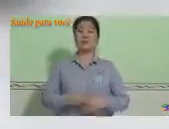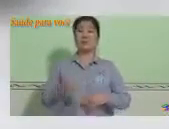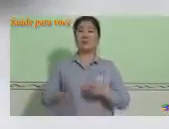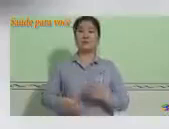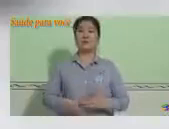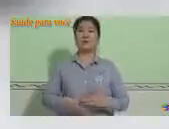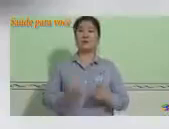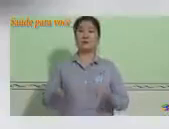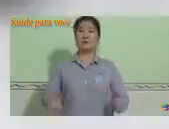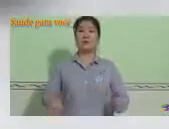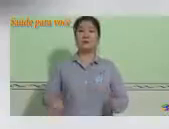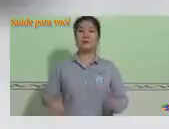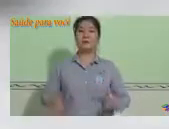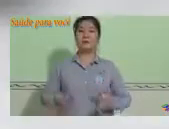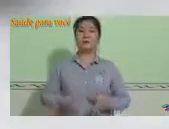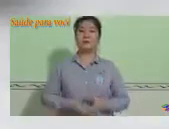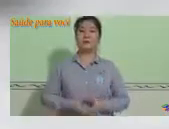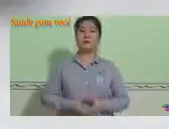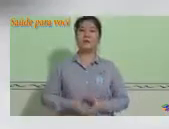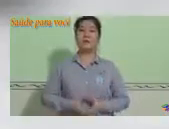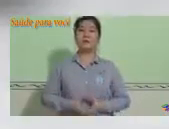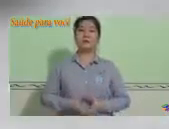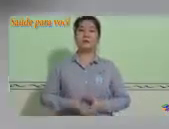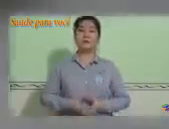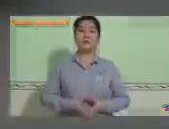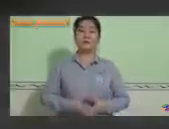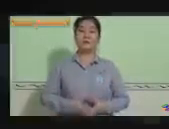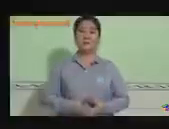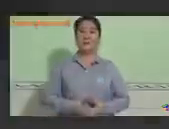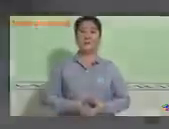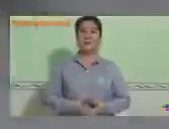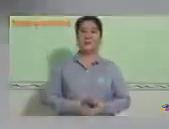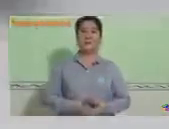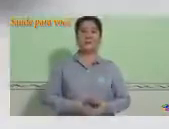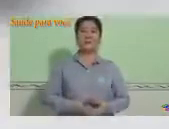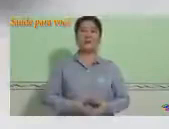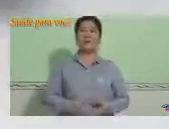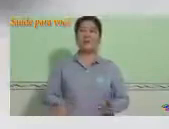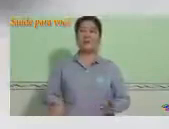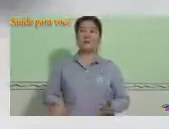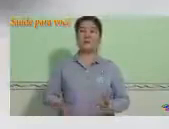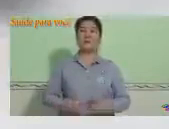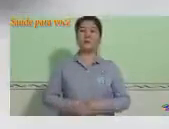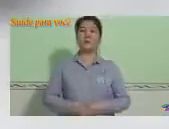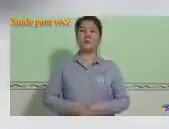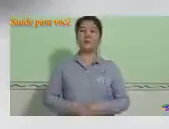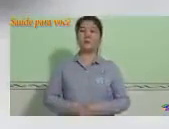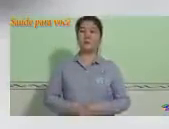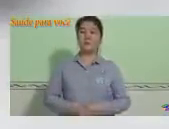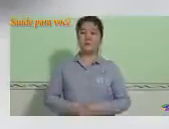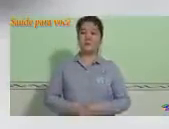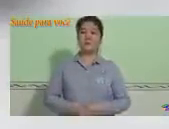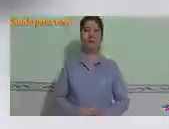e ANC cedilha ASDE 4 a 8 anos 2.900 miligramas ponto e vírgula MN